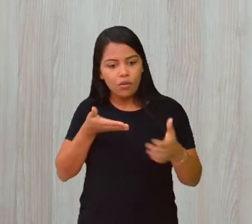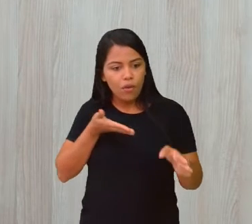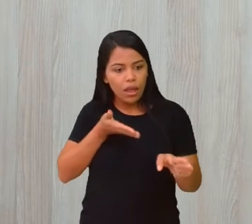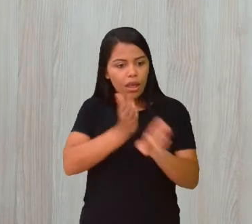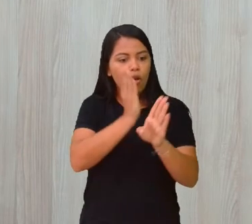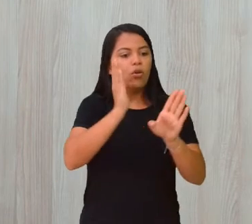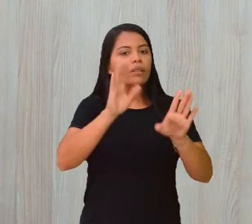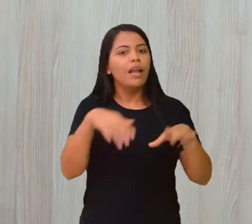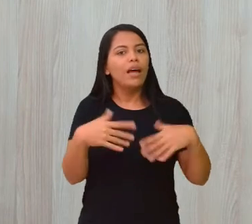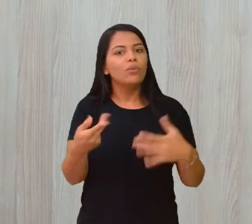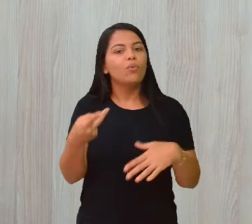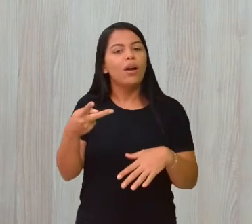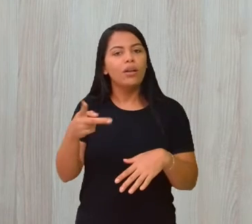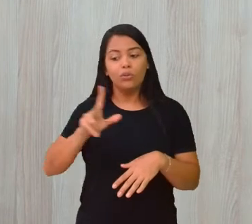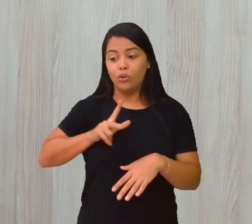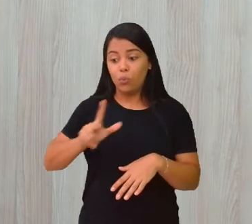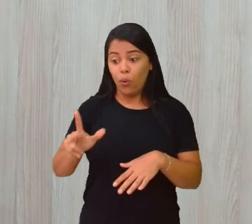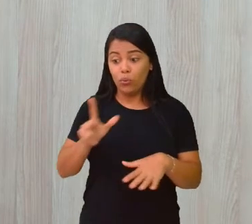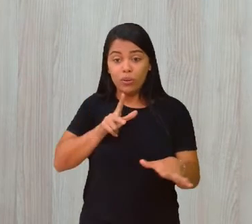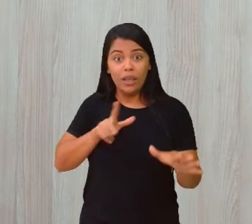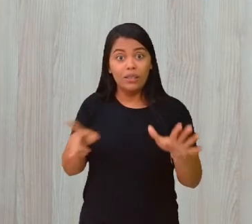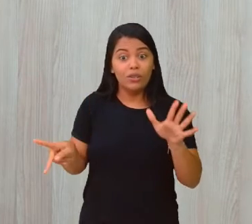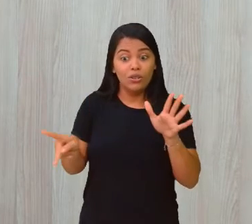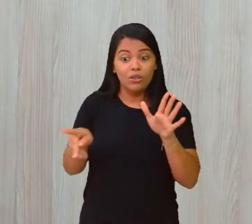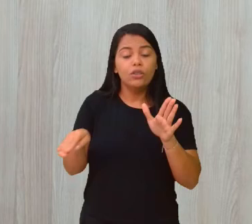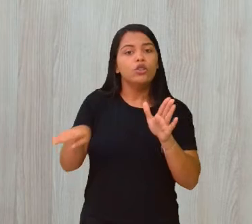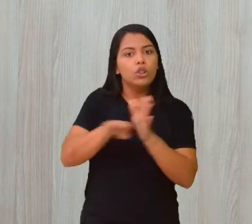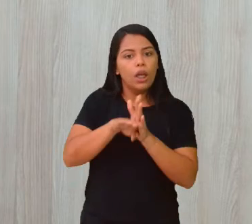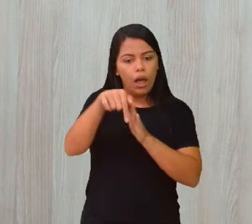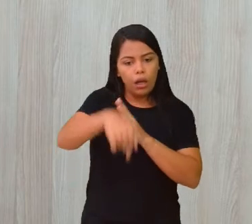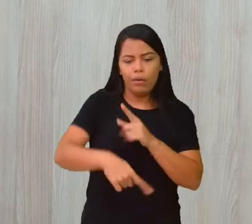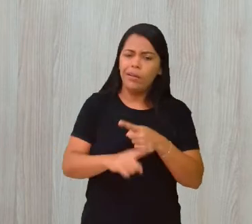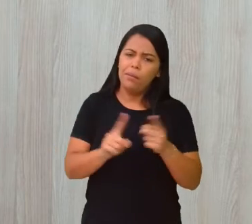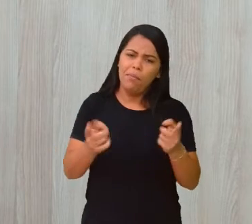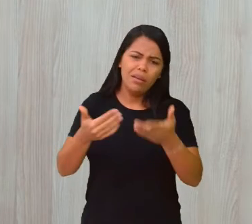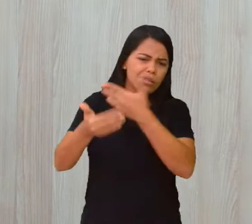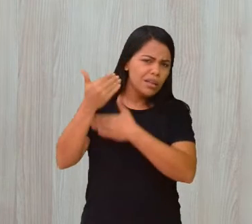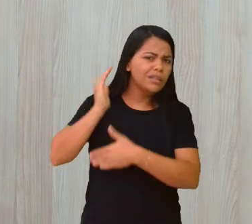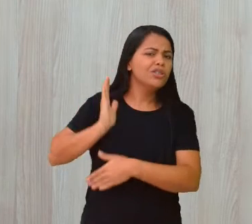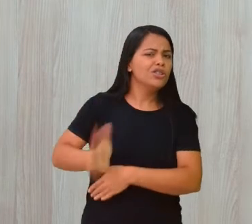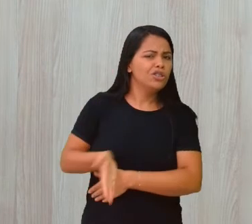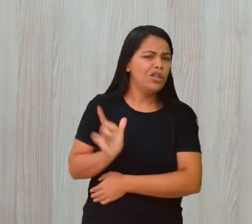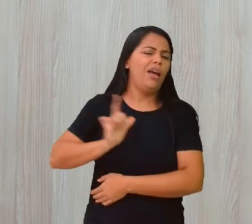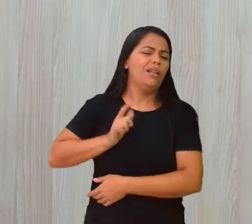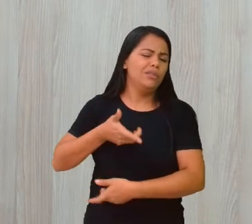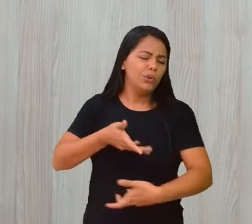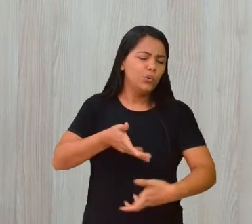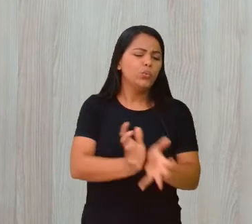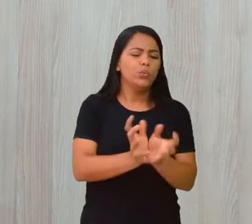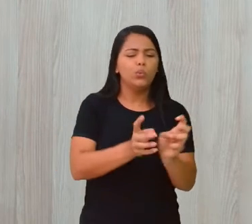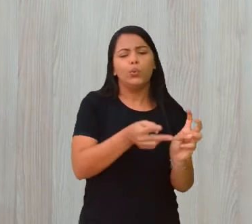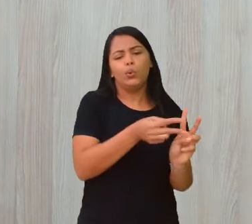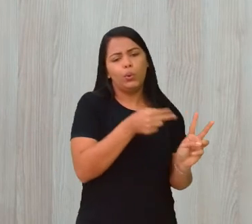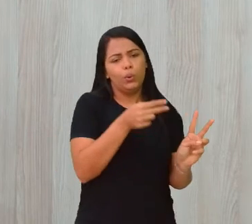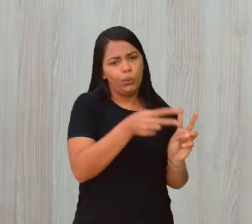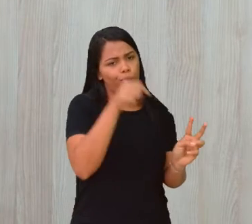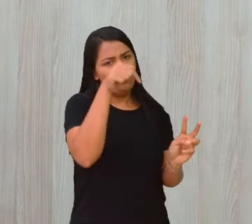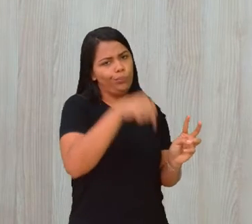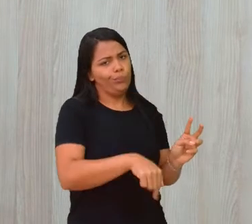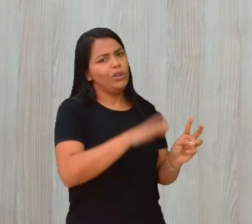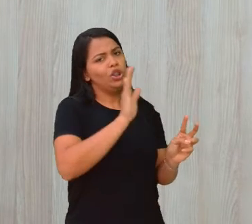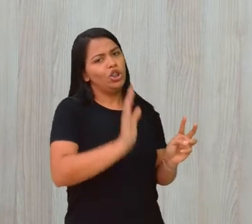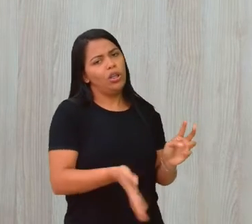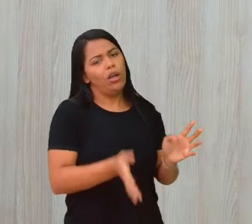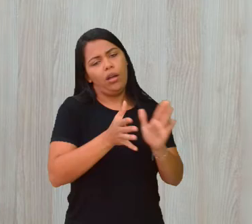colonizadores portugueses chegaram aqui, né? Mas já existiam povos originários, nativos aqui, né? E eles